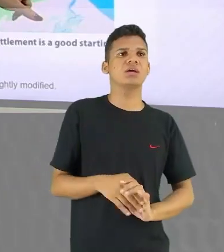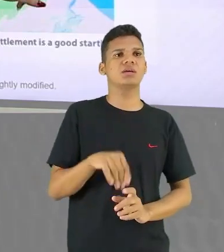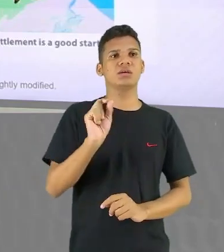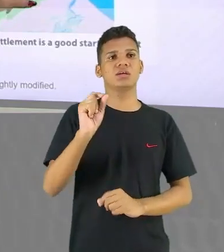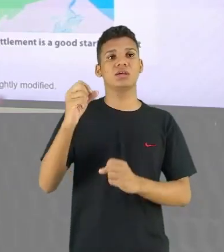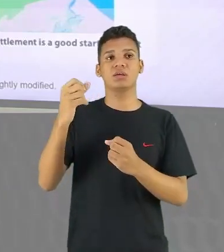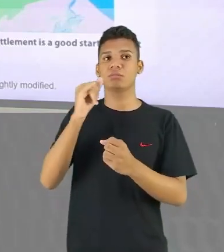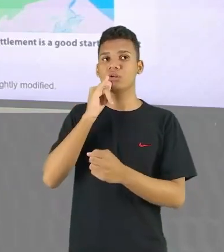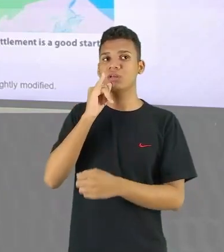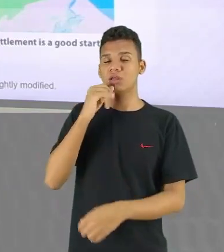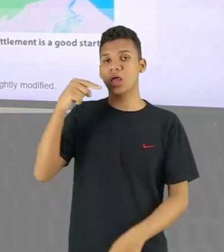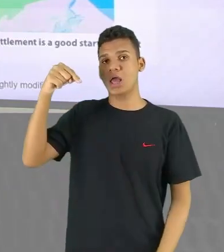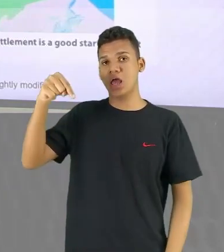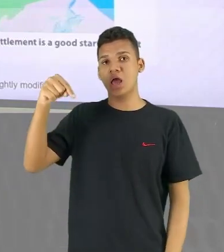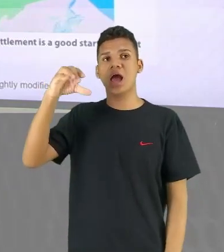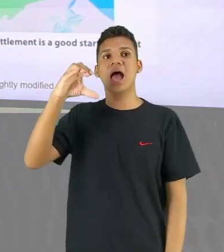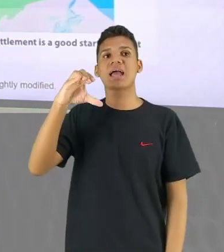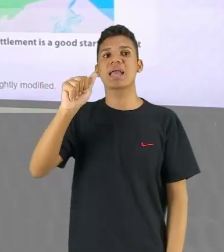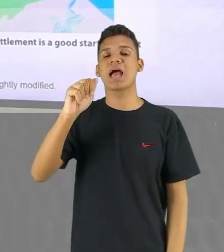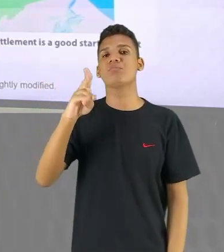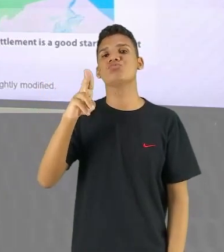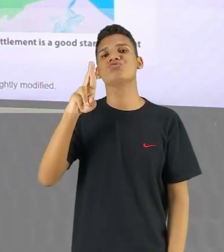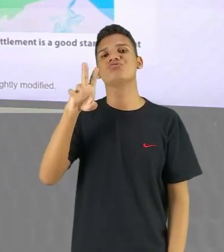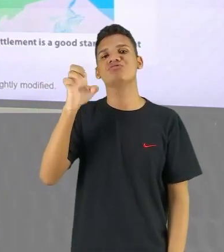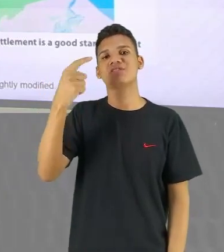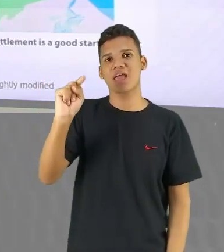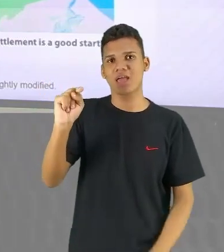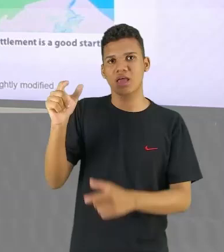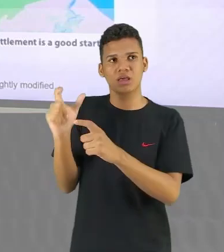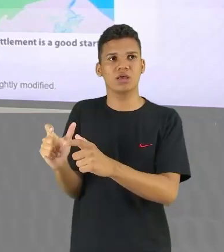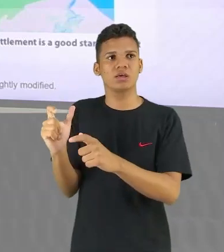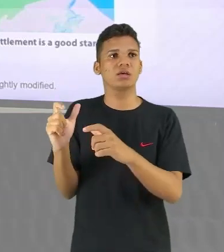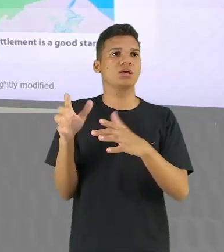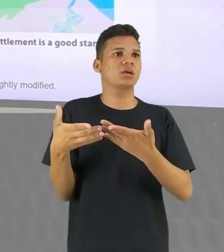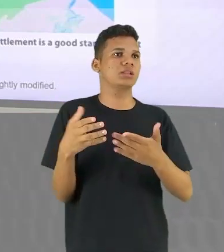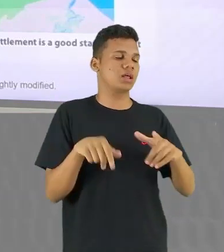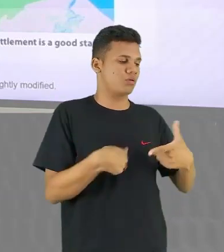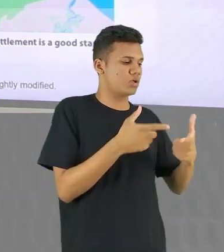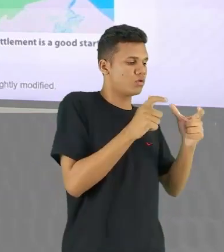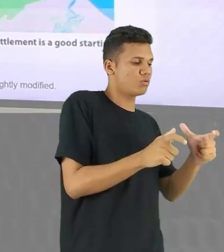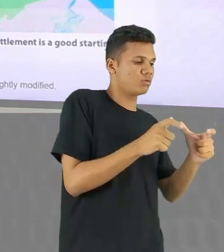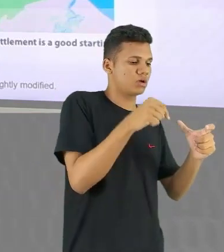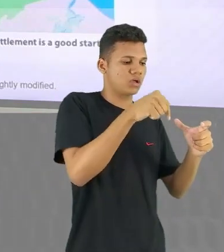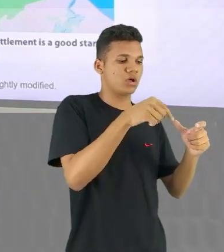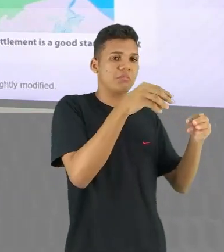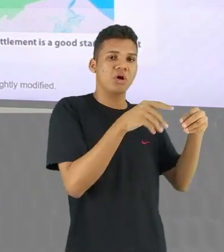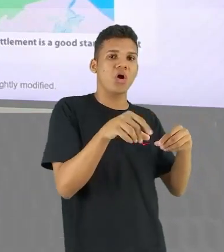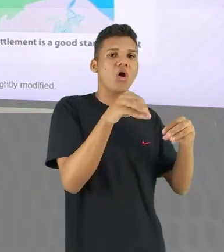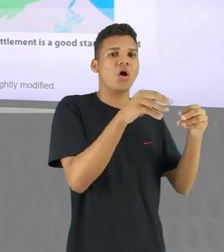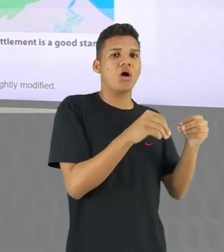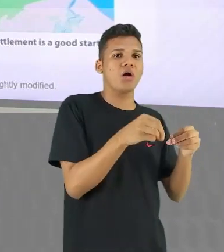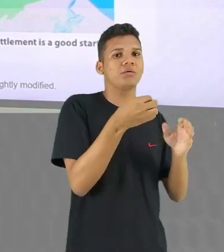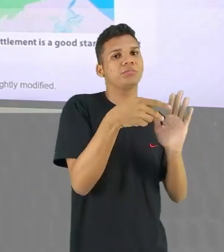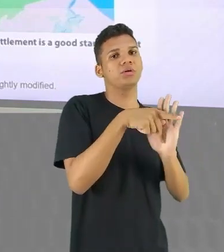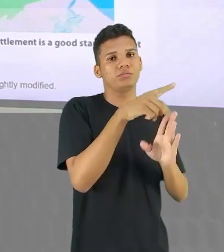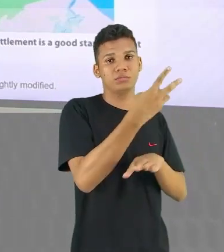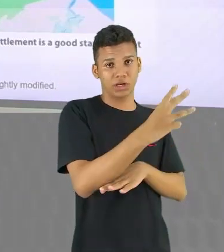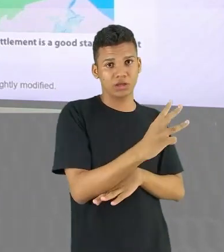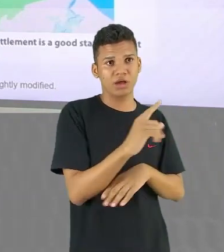bem aqui, a setinha mostra. Aqui a gente tem os Lençóis Maranhenses e aí vem a referência